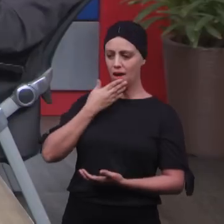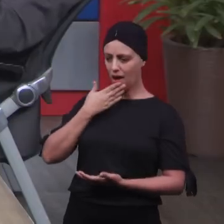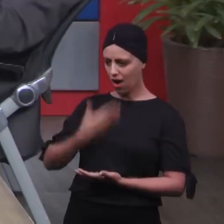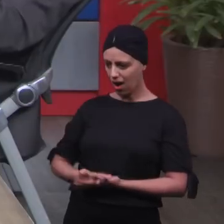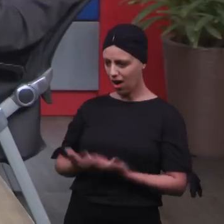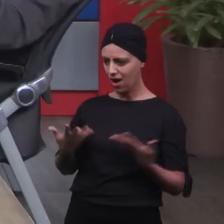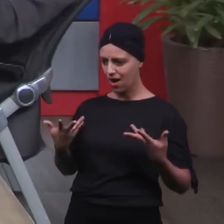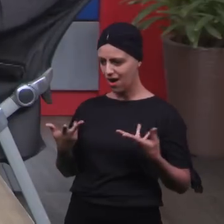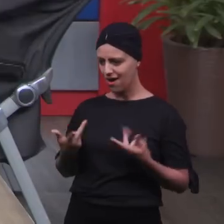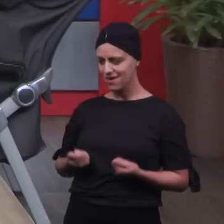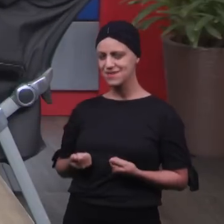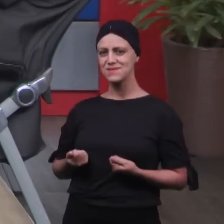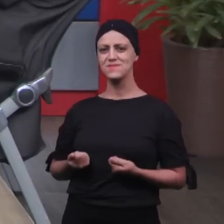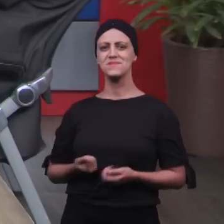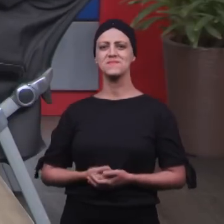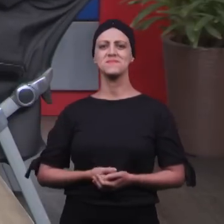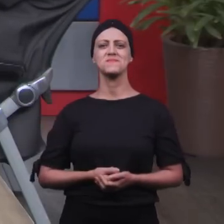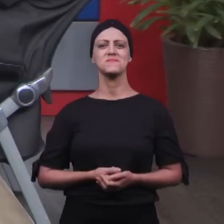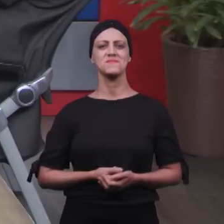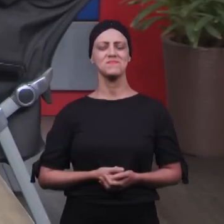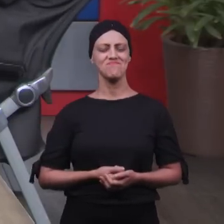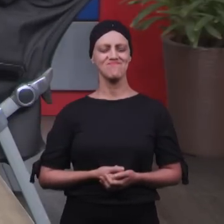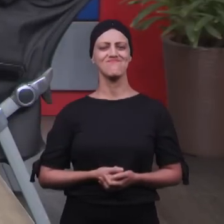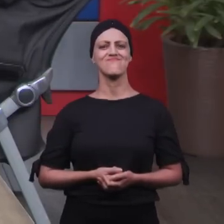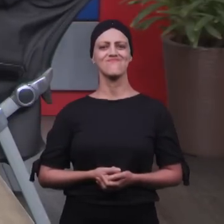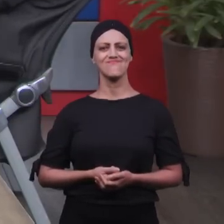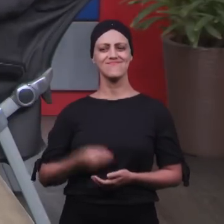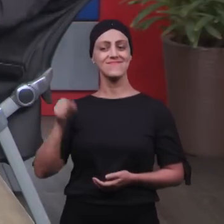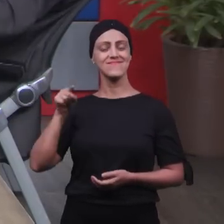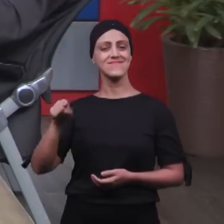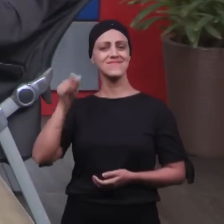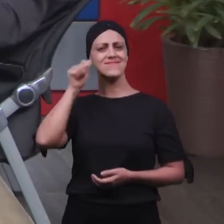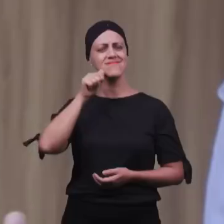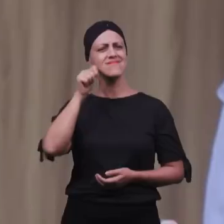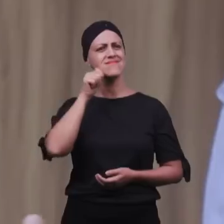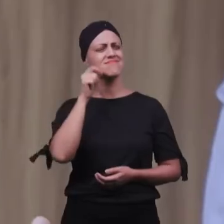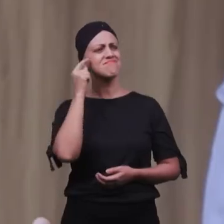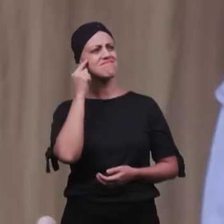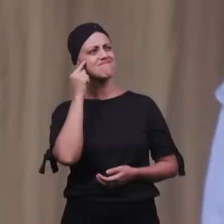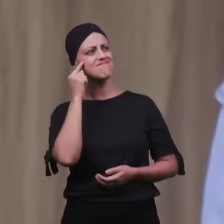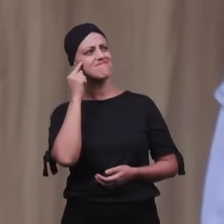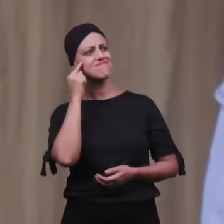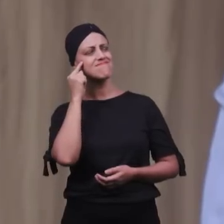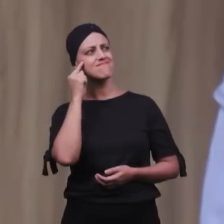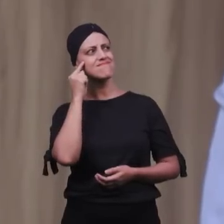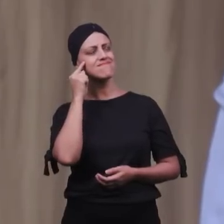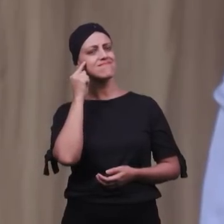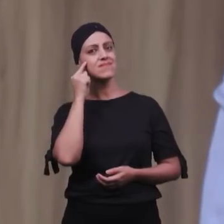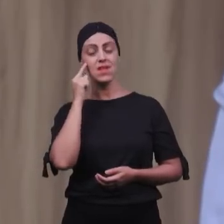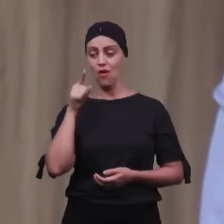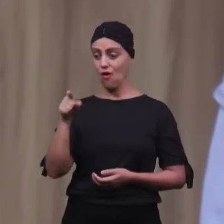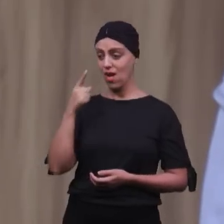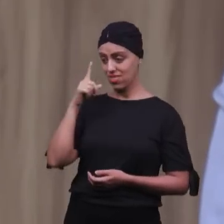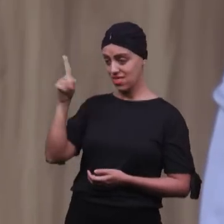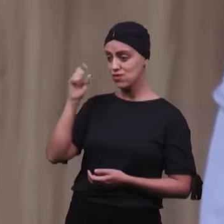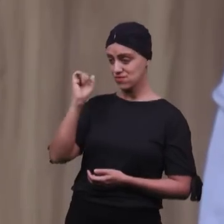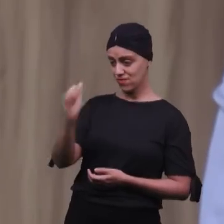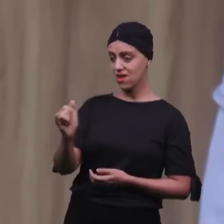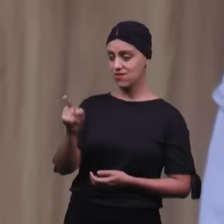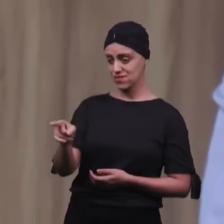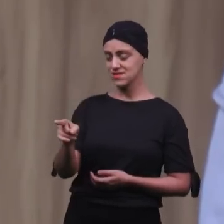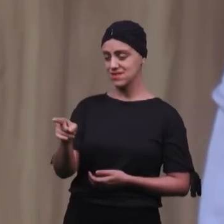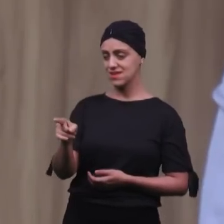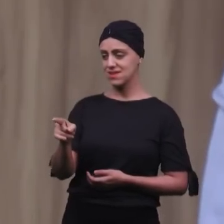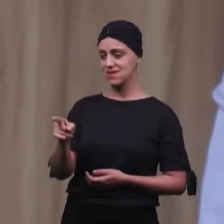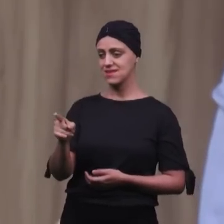Aleluia. Que maravilha. Aí ela ficou assim. E eu disse assim: olha, você viu? Deus está falando. Está sim, pastor. Deus está falando